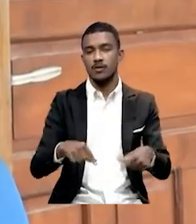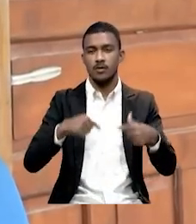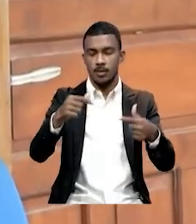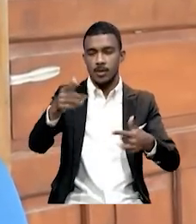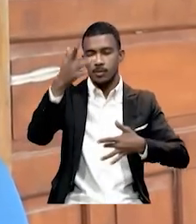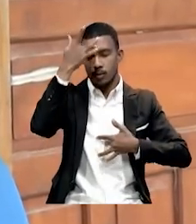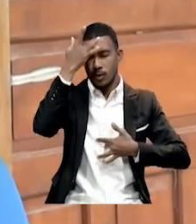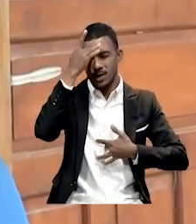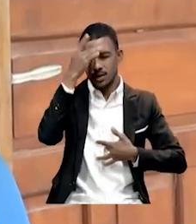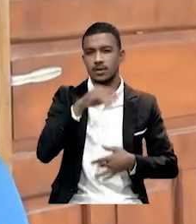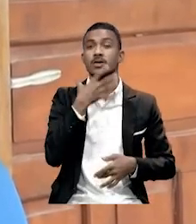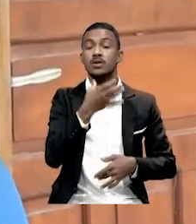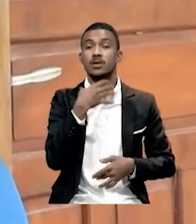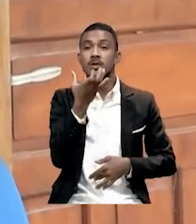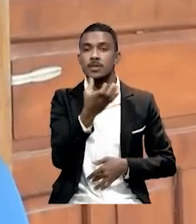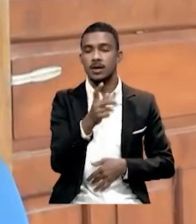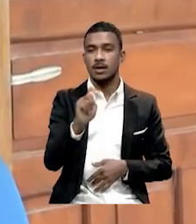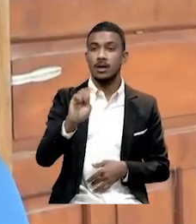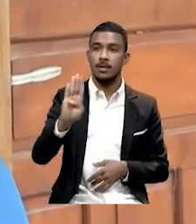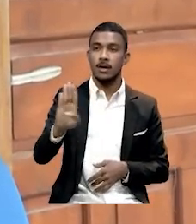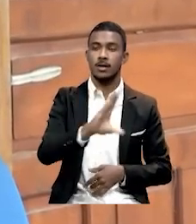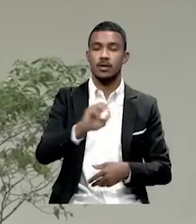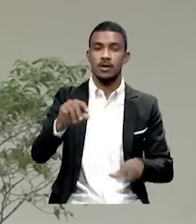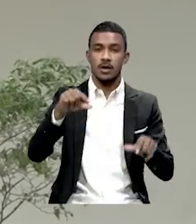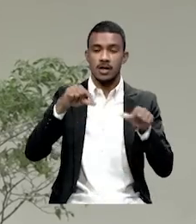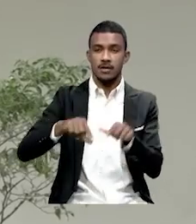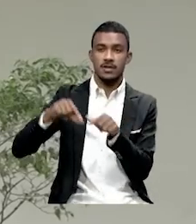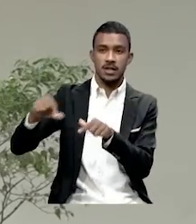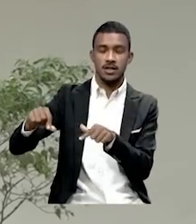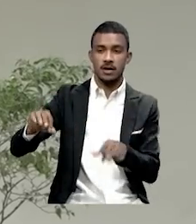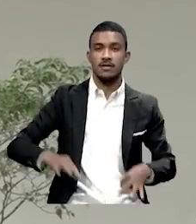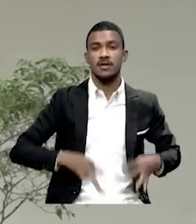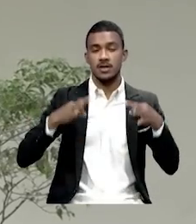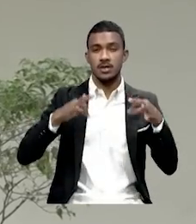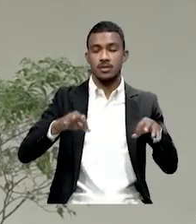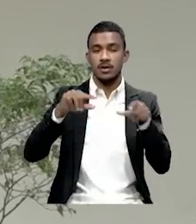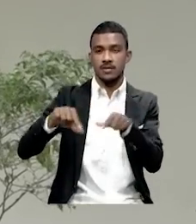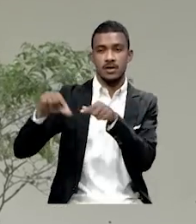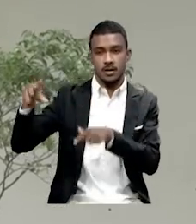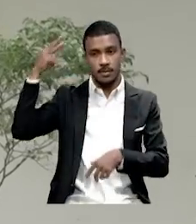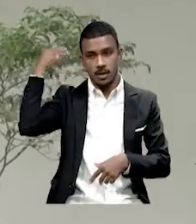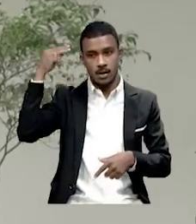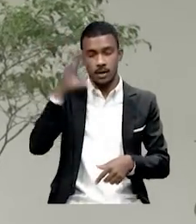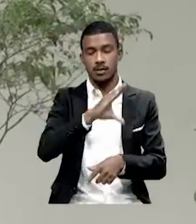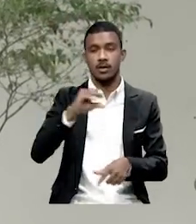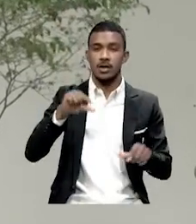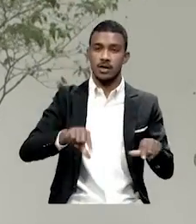moras diar tuberkulosu, deficiente fisiku, deficiente mental, no mos deficiente sira ne be